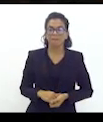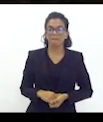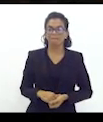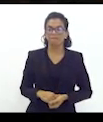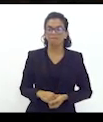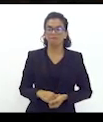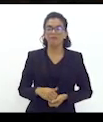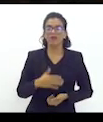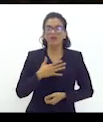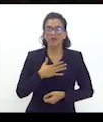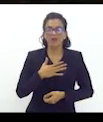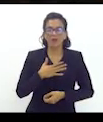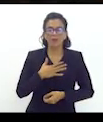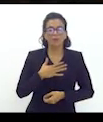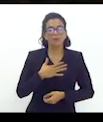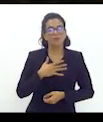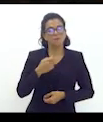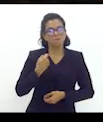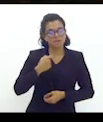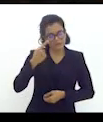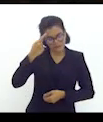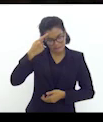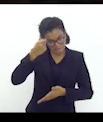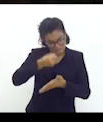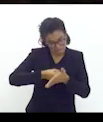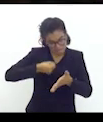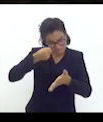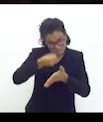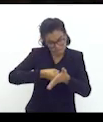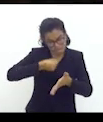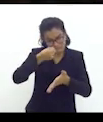E eu tenho que me bater nessa questão,